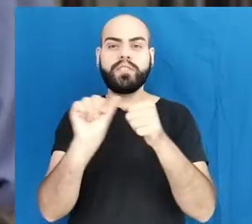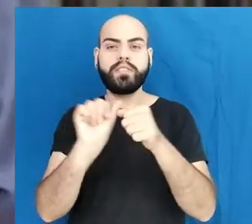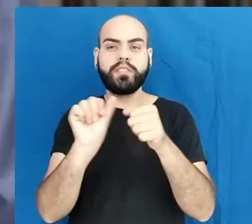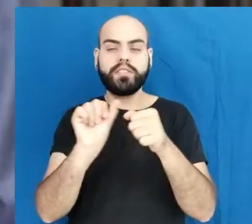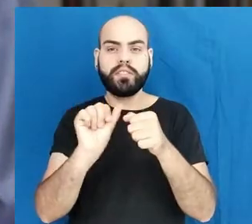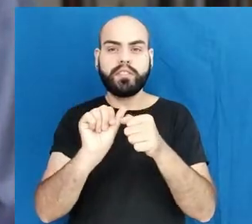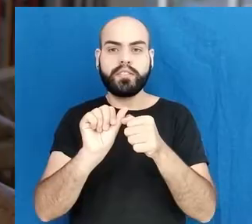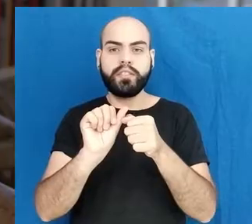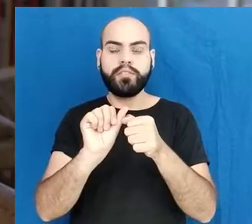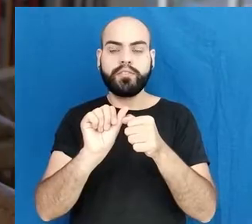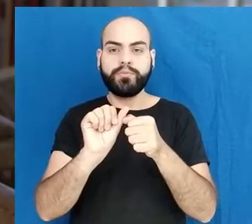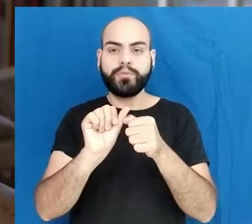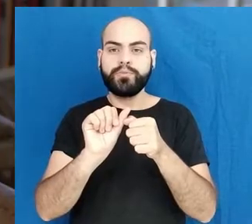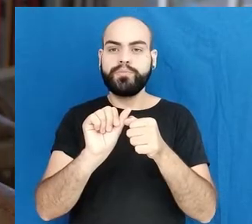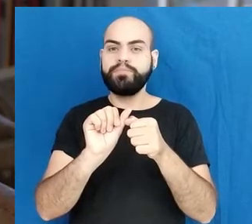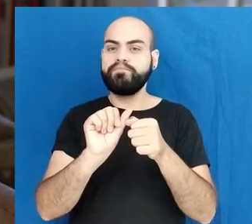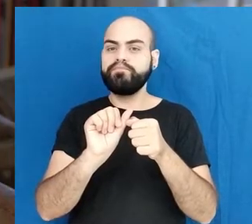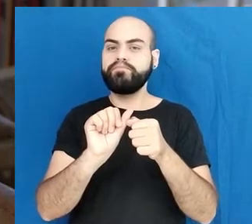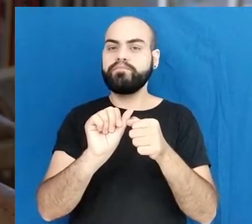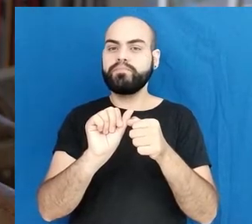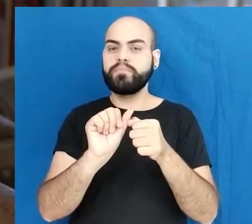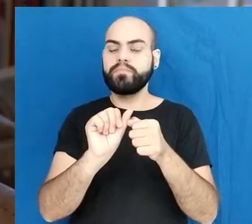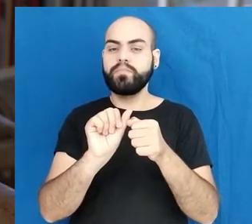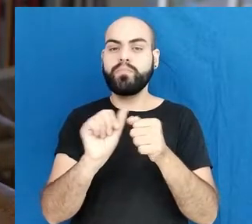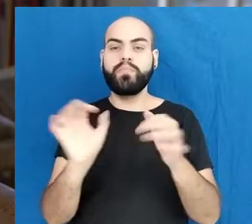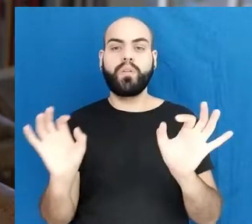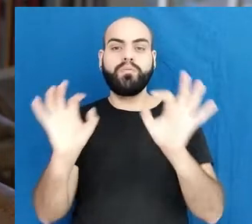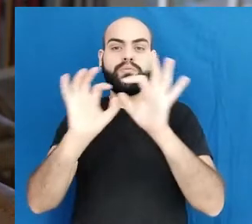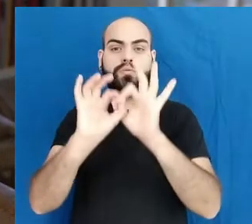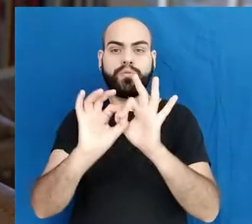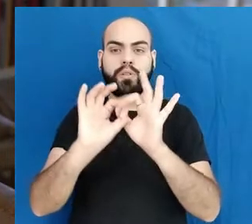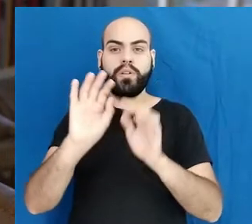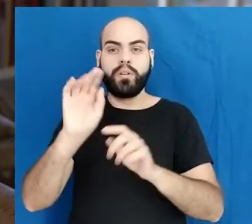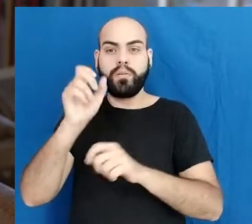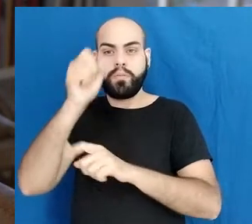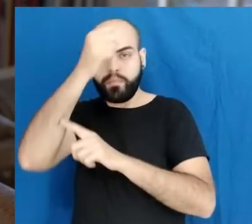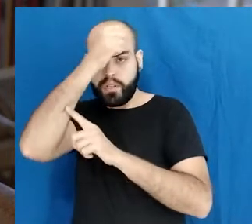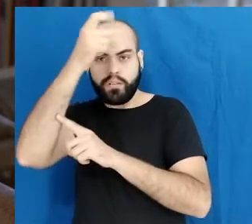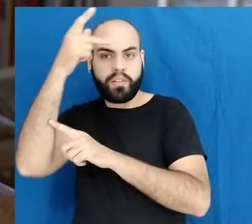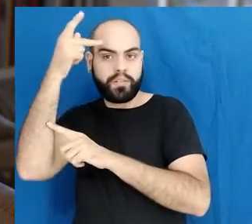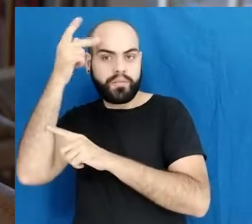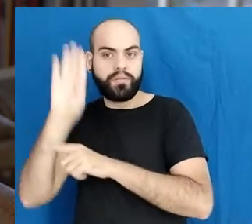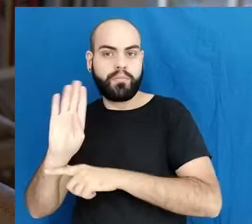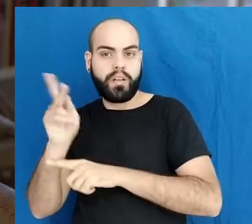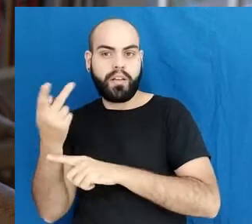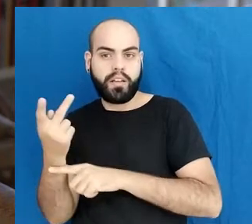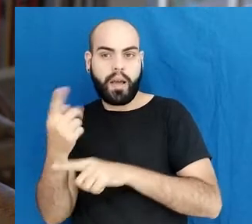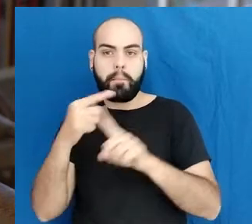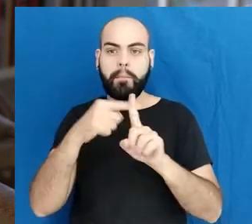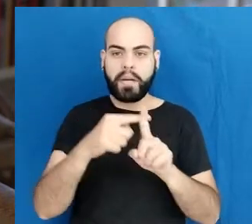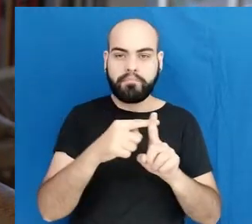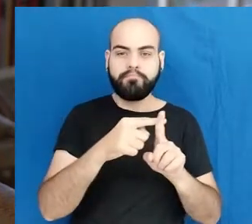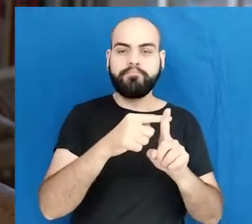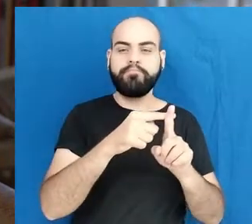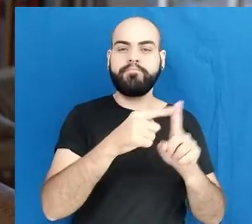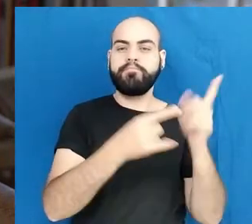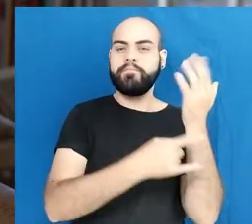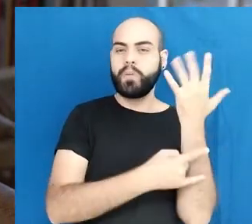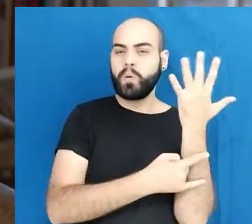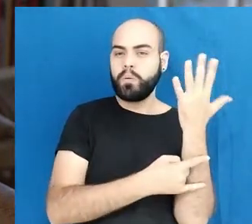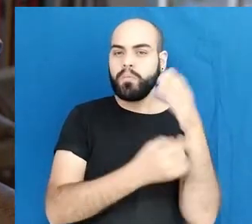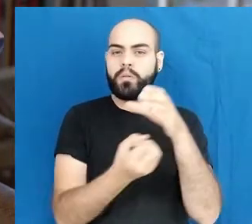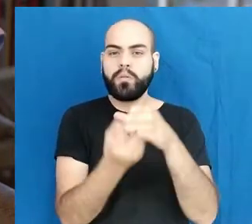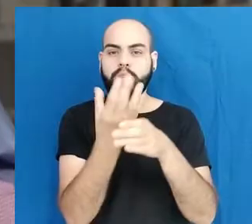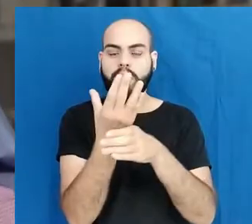de exposições. Então, fizemos um convênio, a Universidade Federal de Minas Gerais, a Prefeitura de